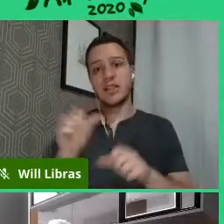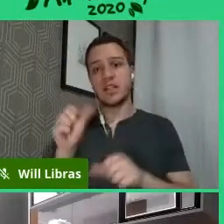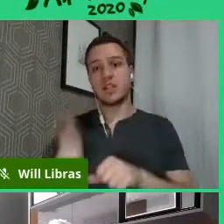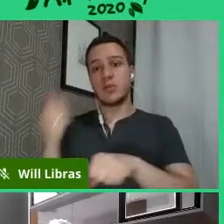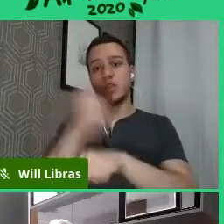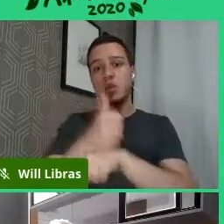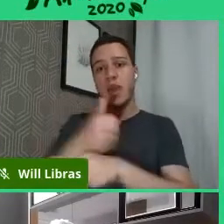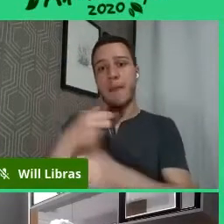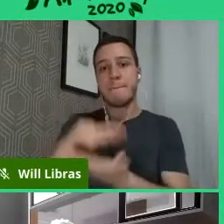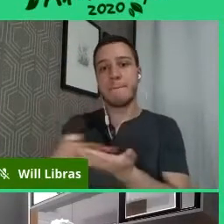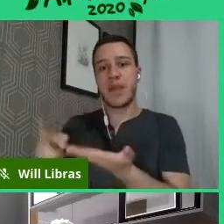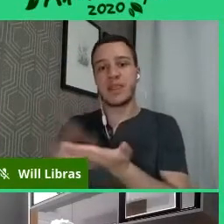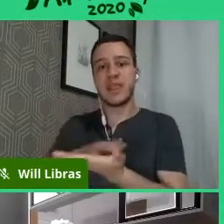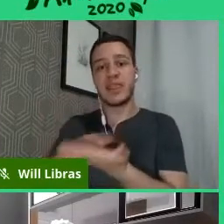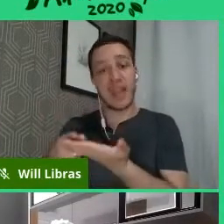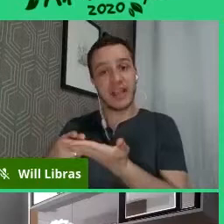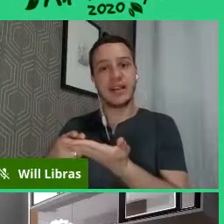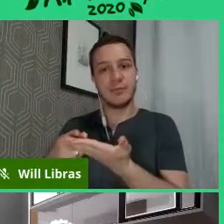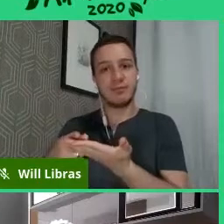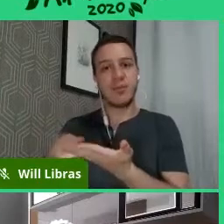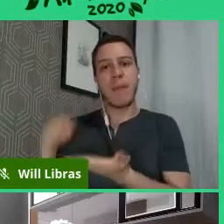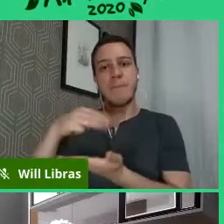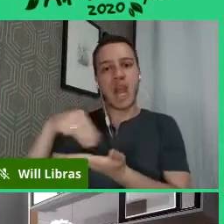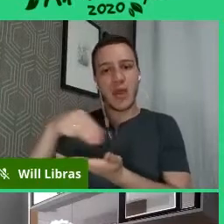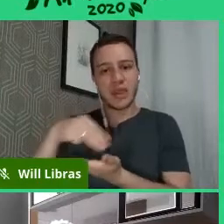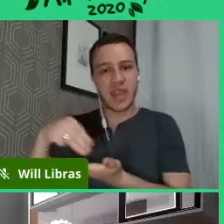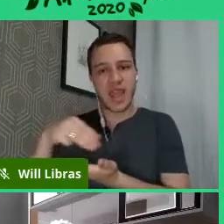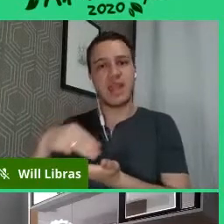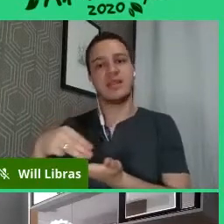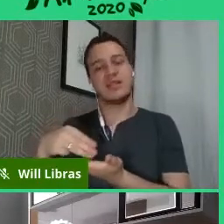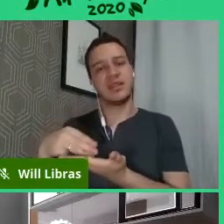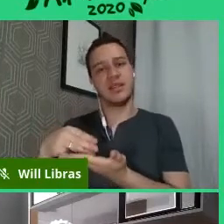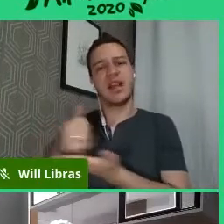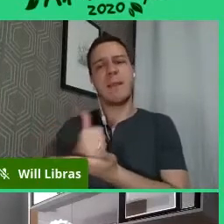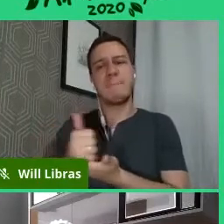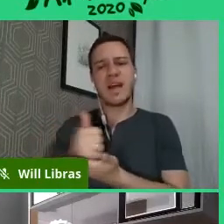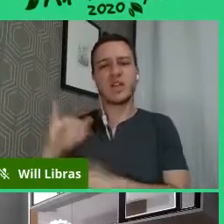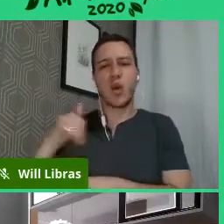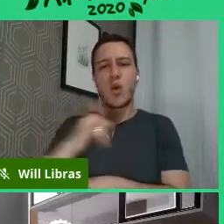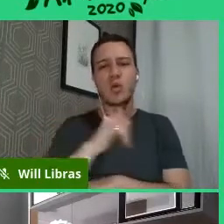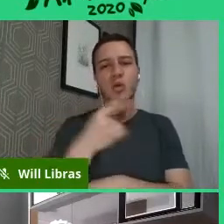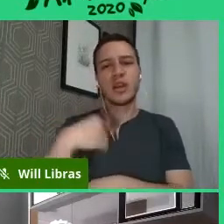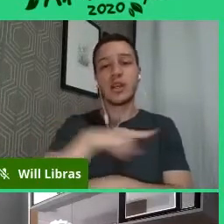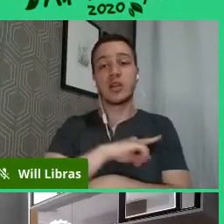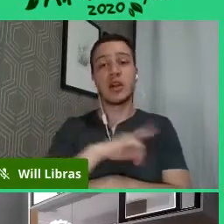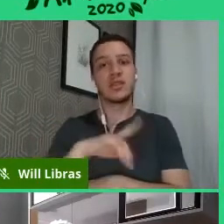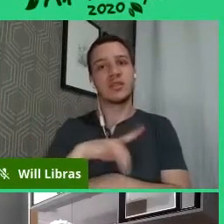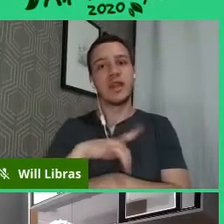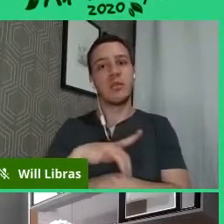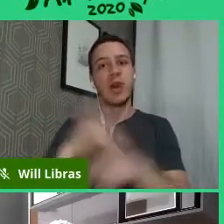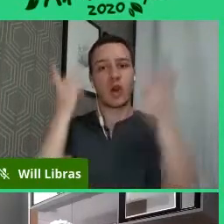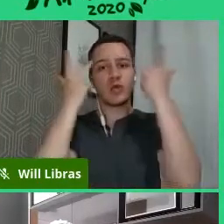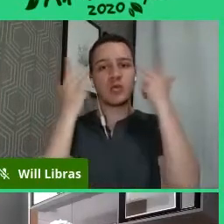à margarina, à maionese, essas bases de gordura, né, que a gente tem o hábito de colocar no pão. Então,